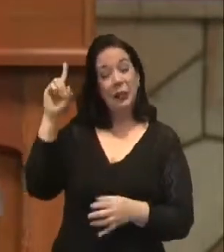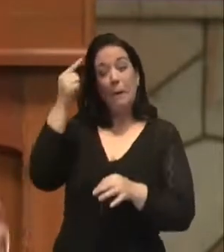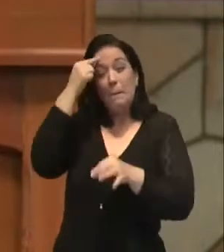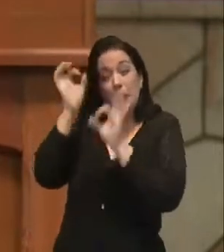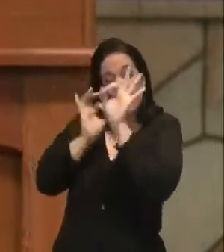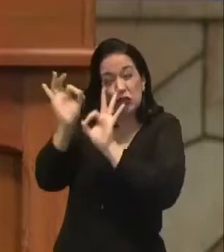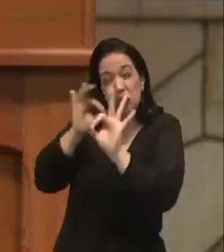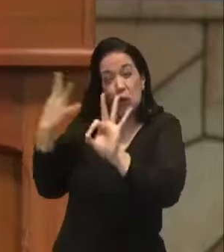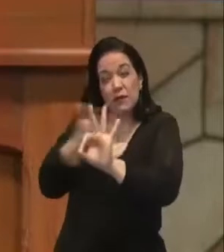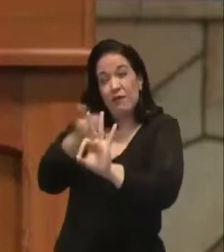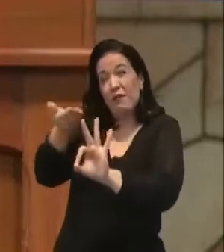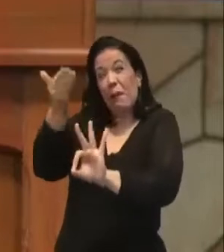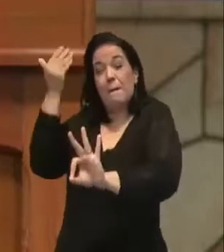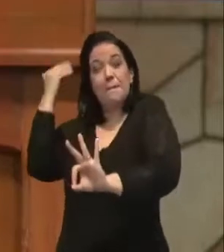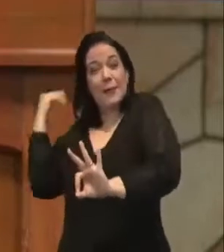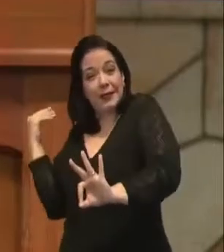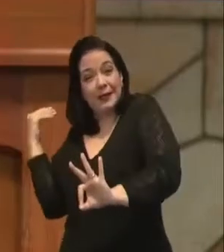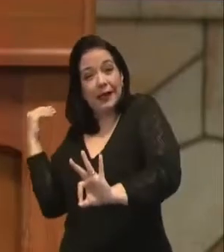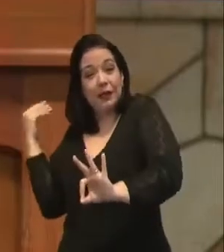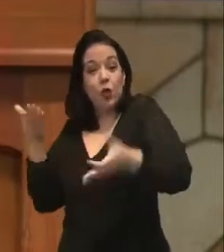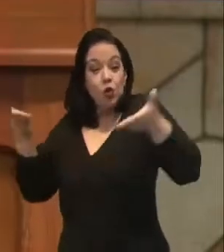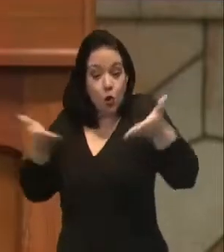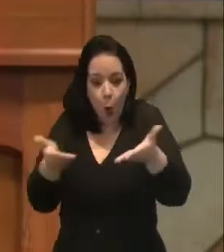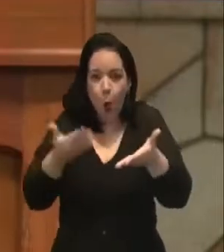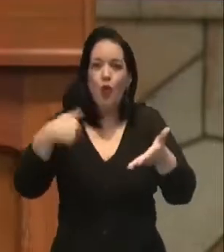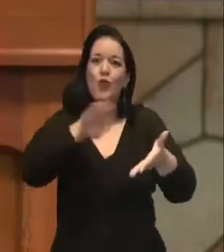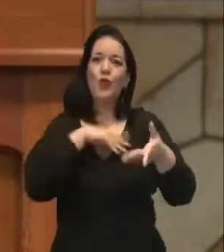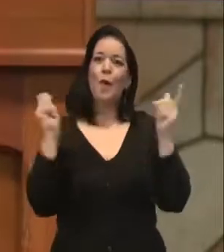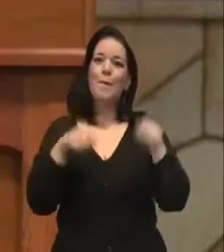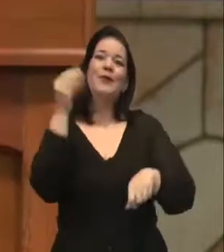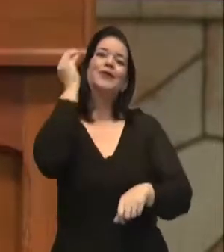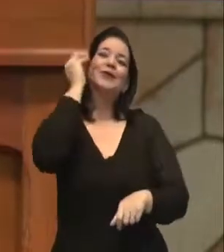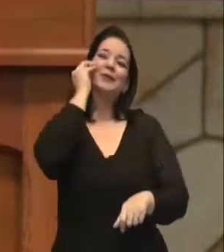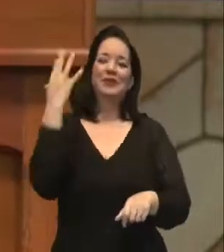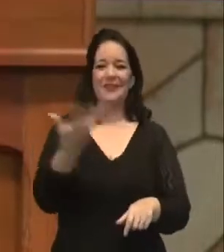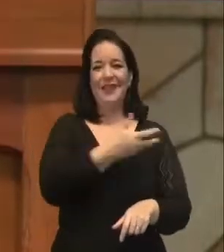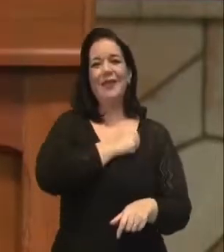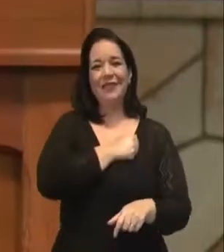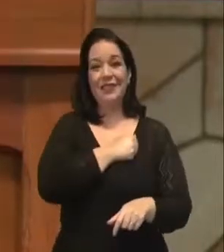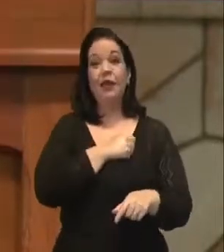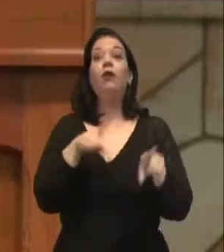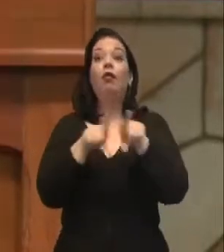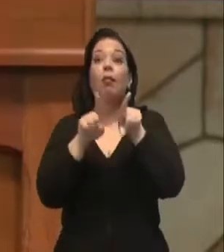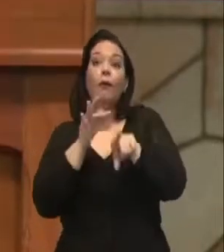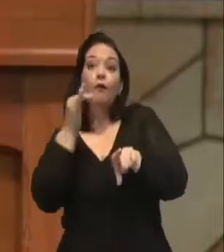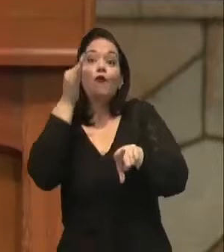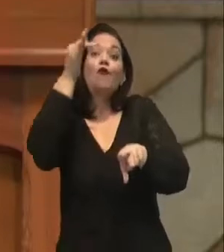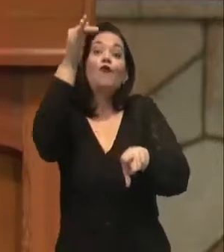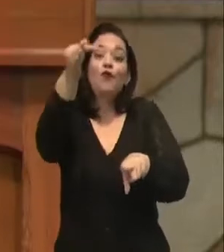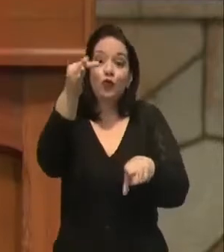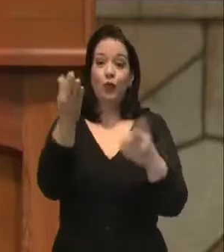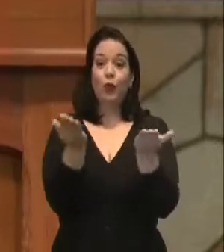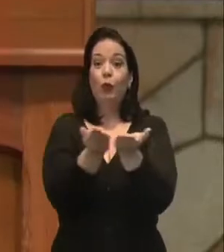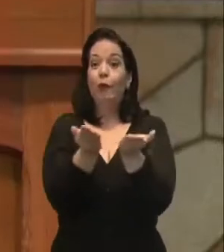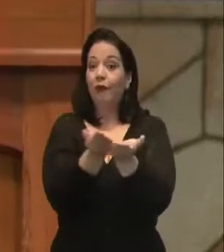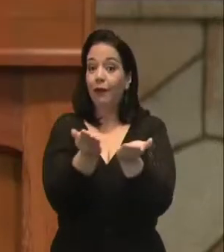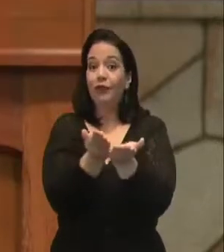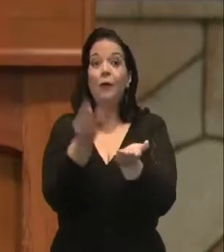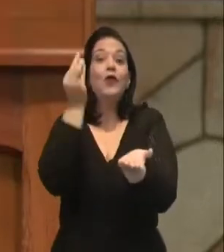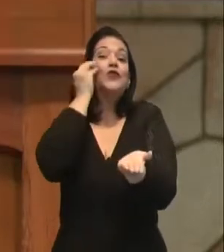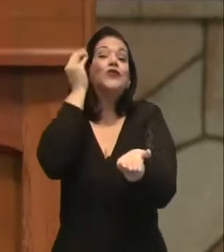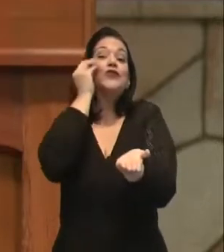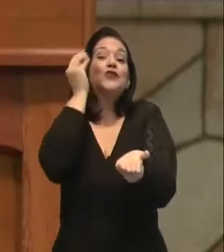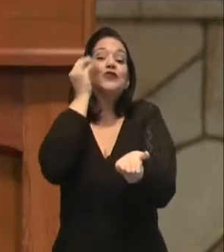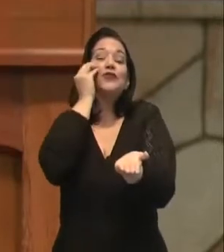então o passado, o presente, Paulo fala também do futuro do cristão. E o futuro do cristão está justamente na pessoa do